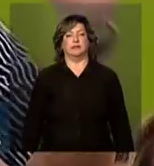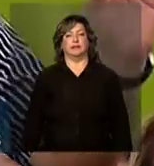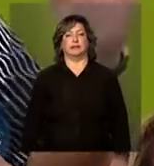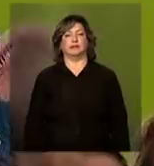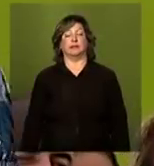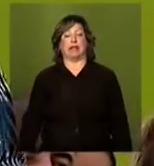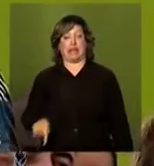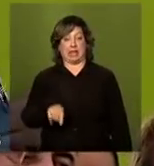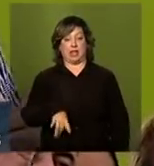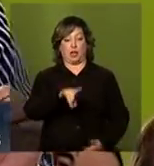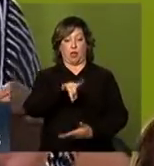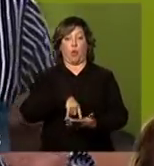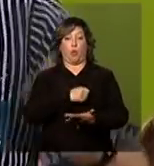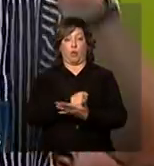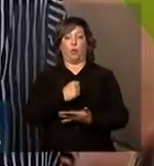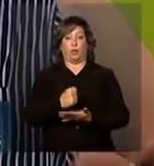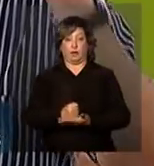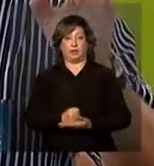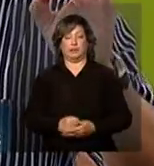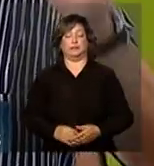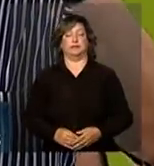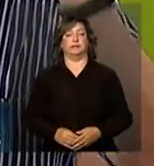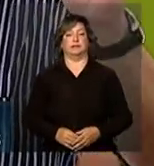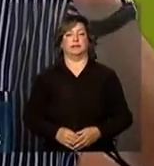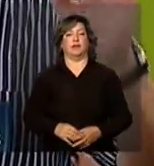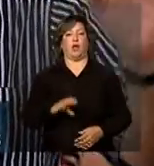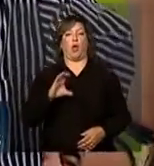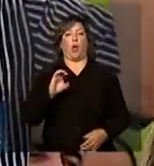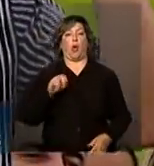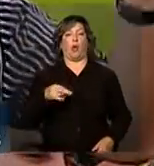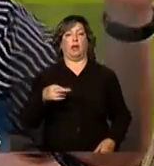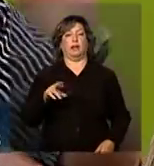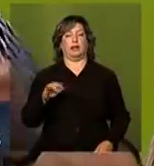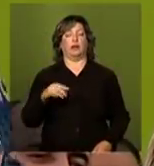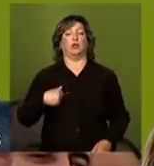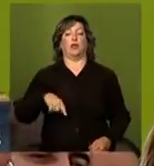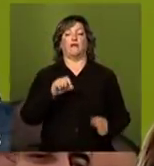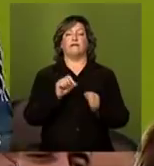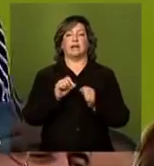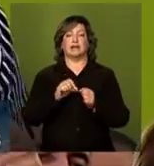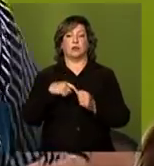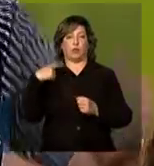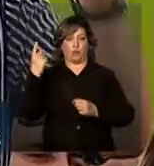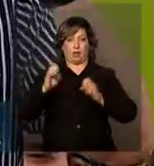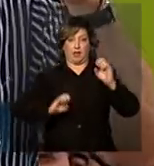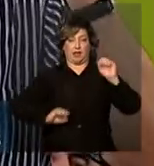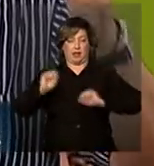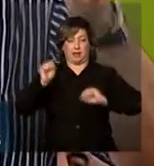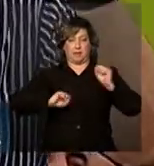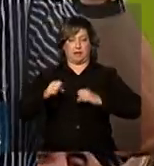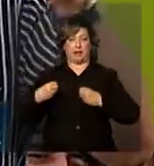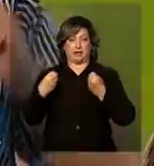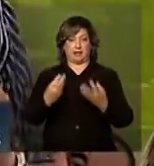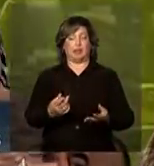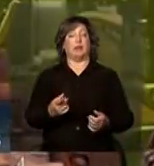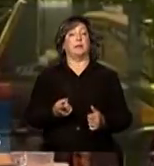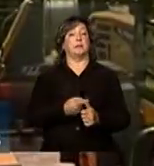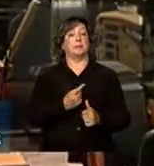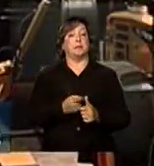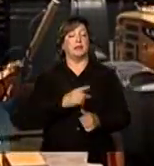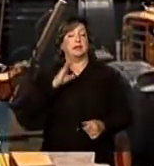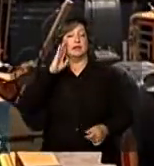no contrato no contrato que nós fizemos com as empresas fornecedoras está previsto em primeiro